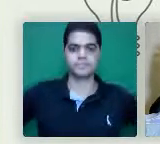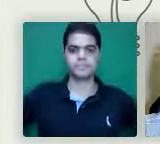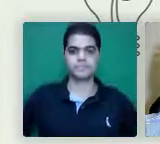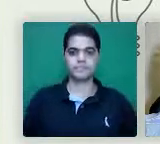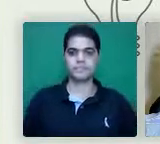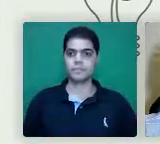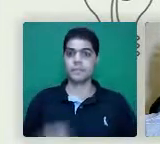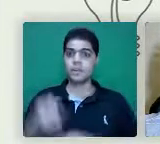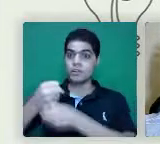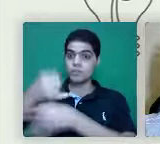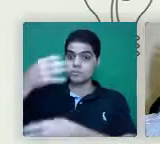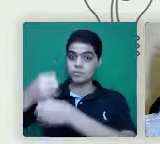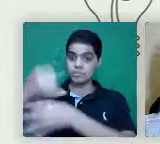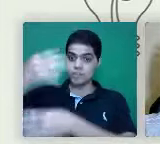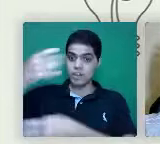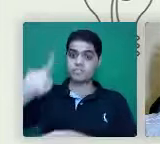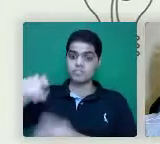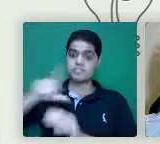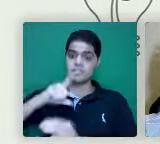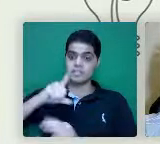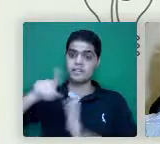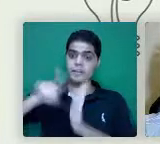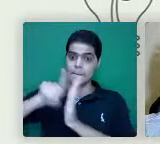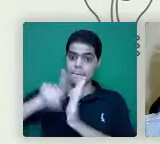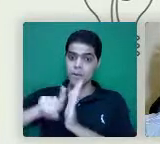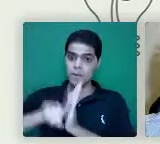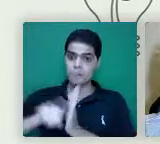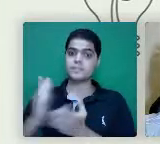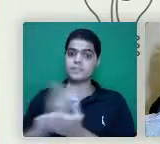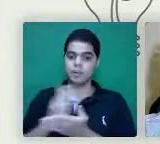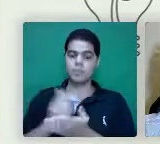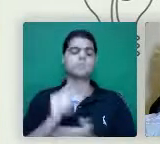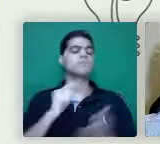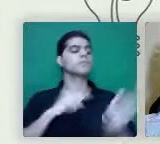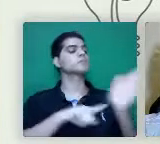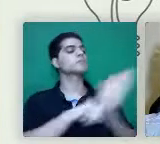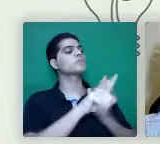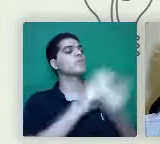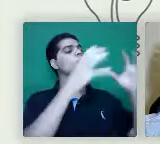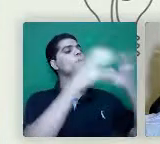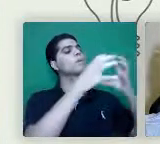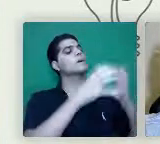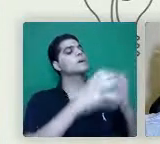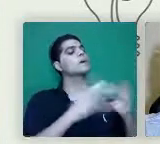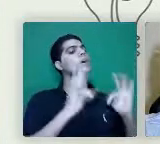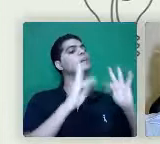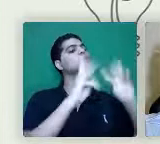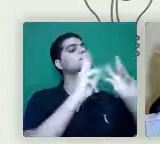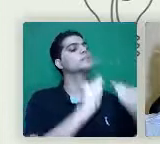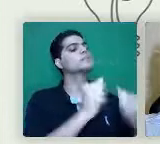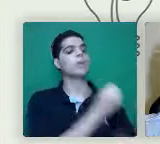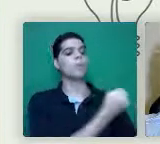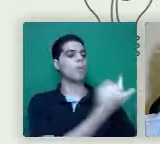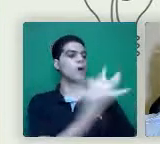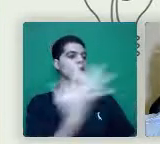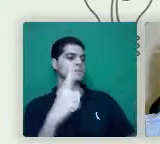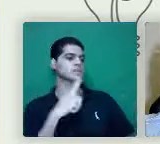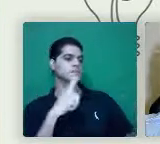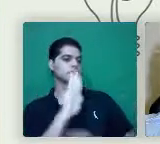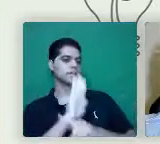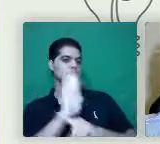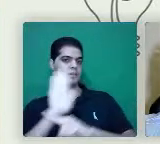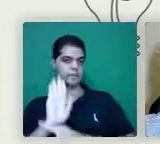aqui no chat. O pessoal está perguntando quantas equipes os mentores darão assistência. Boa. Eu vou fazer o seguinte. A gente vai passar